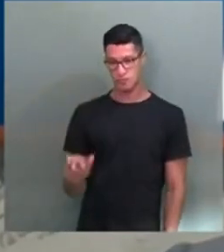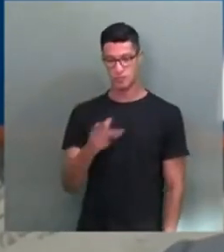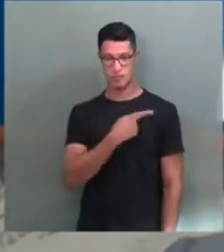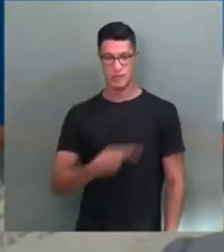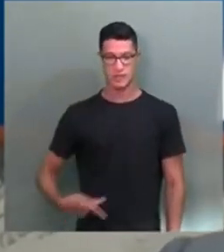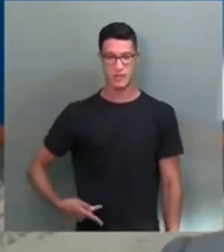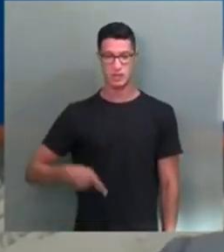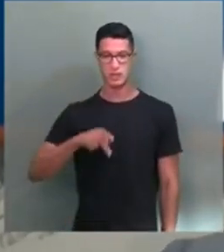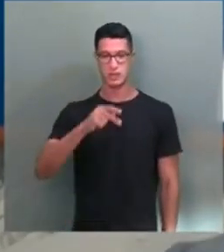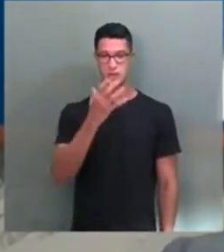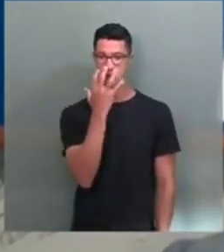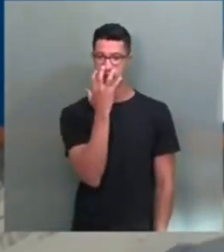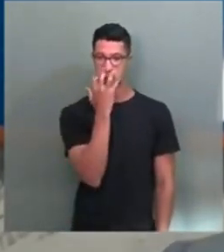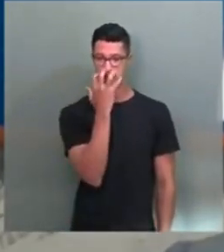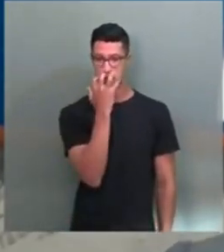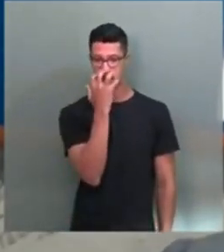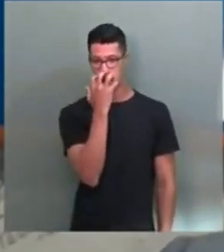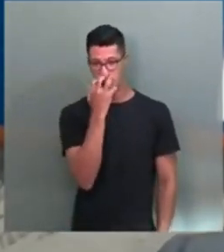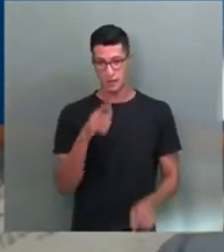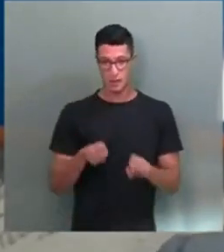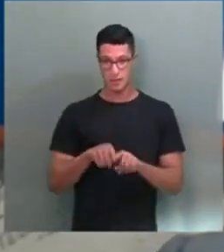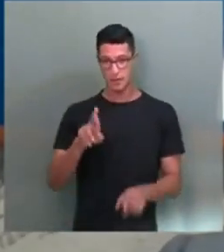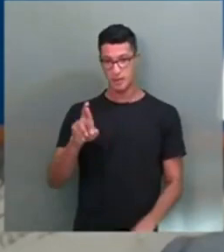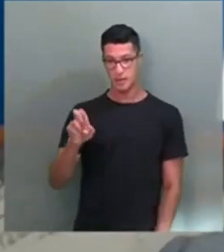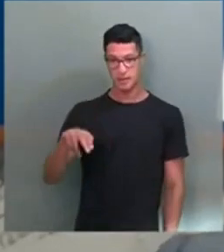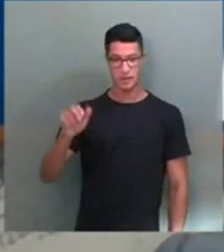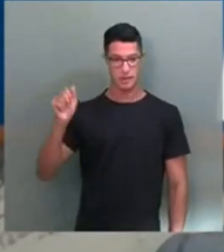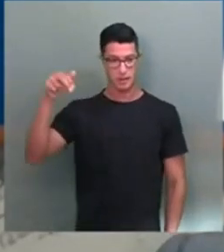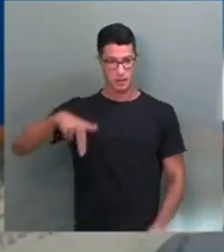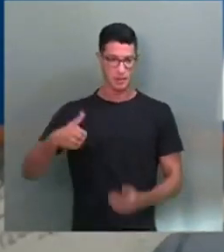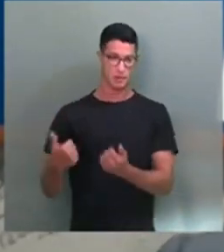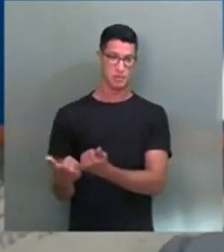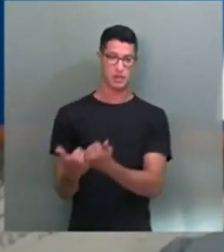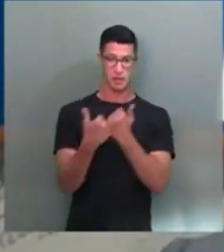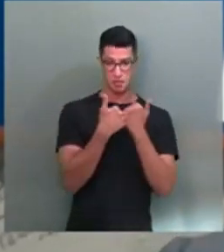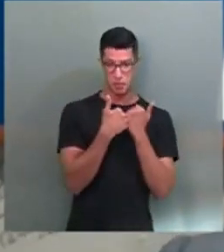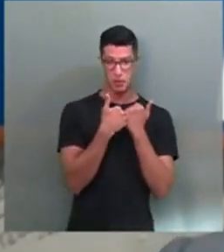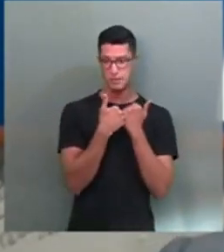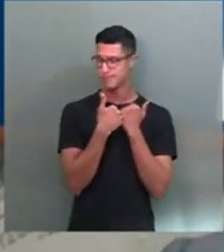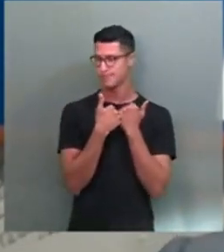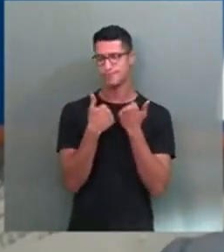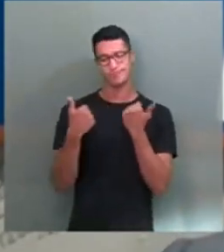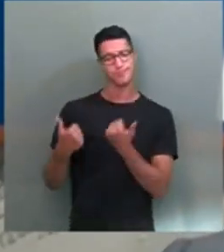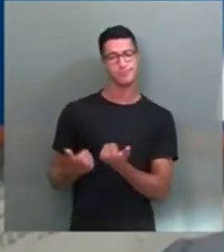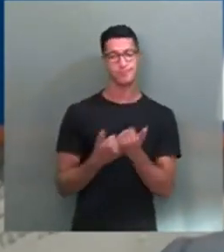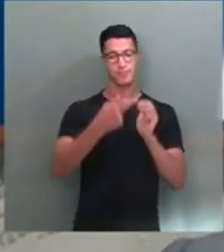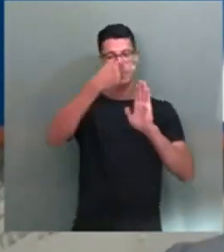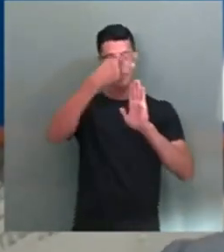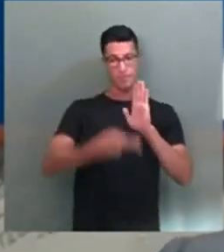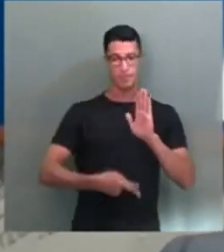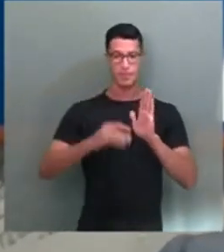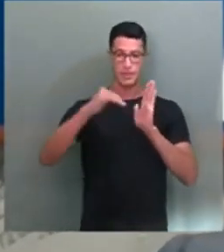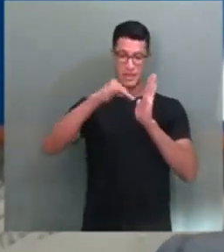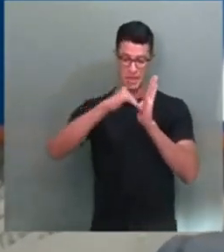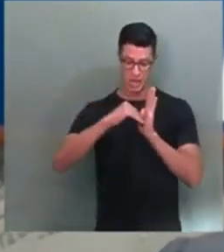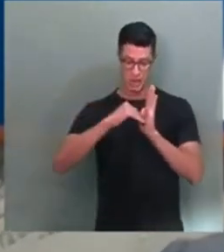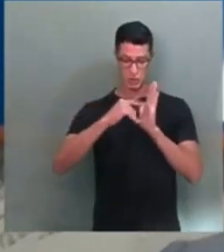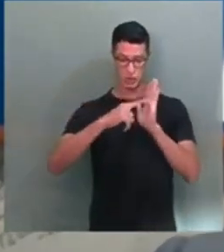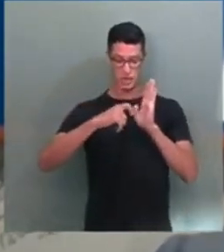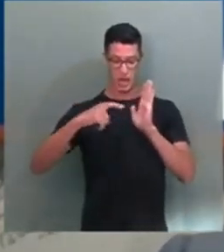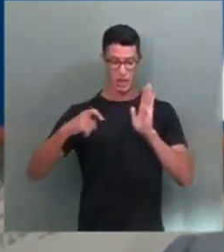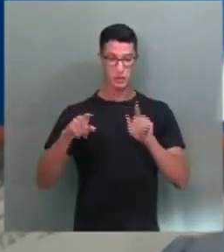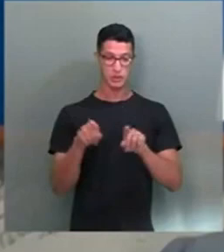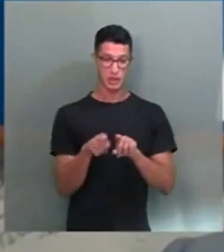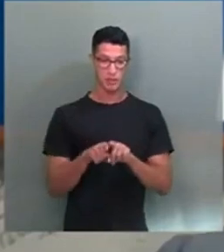Sarney, e ao Fernando César, pelo apoio irrestrito ao projeto da Rádio Senado, como